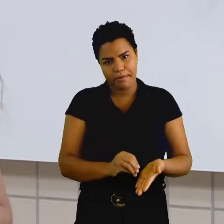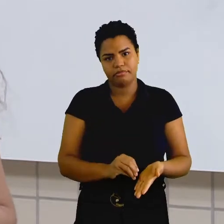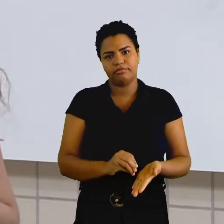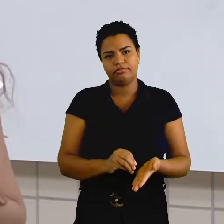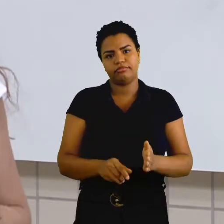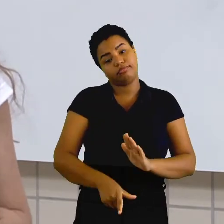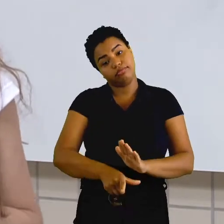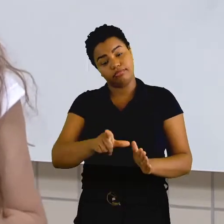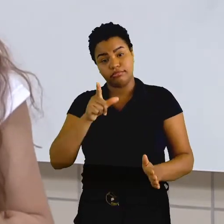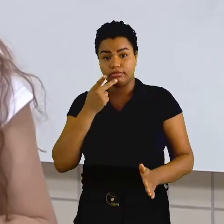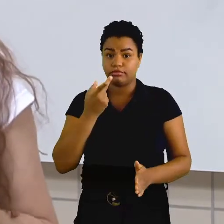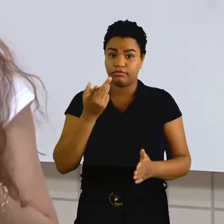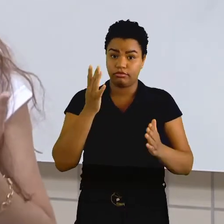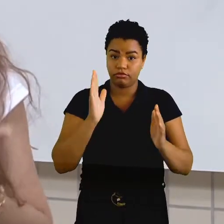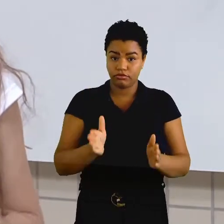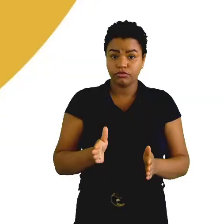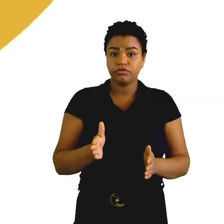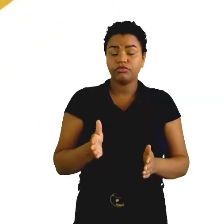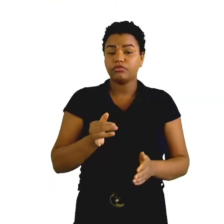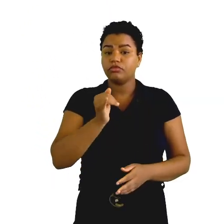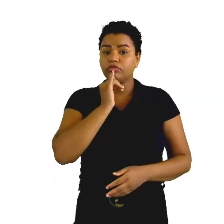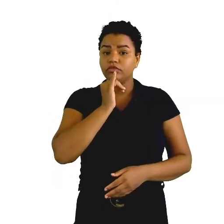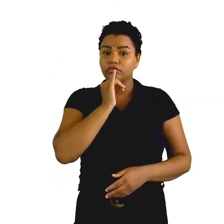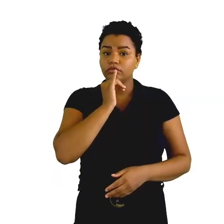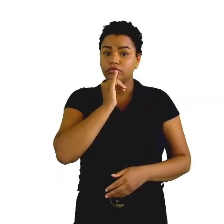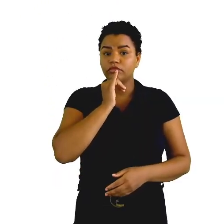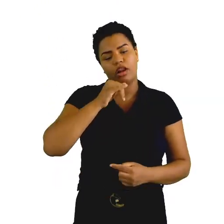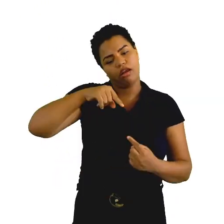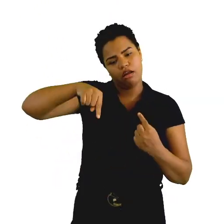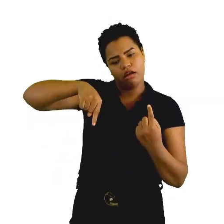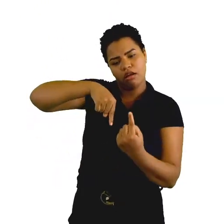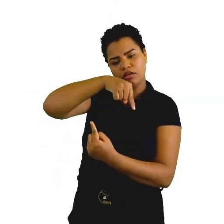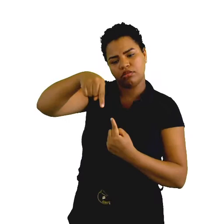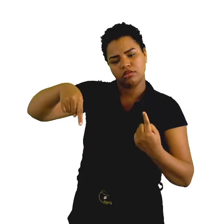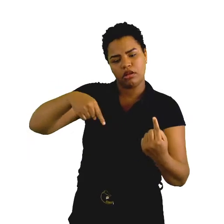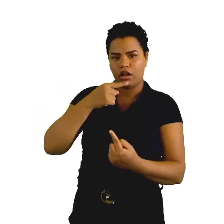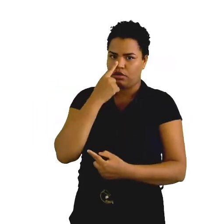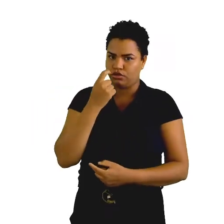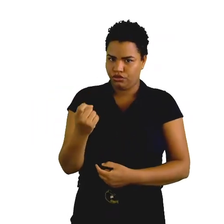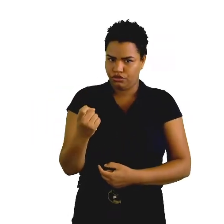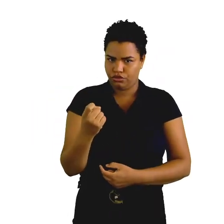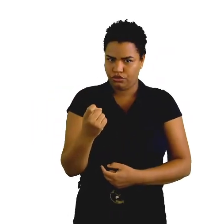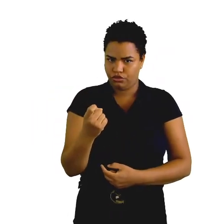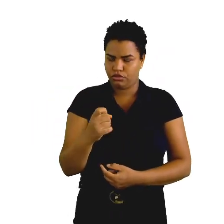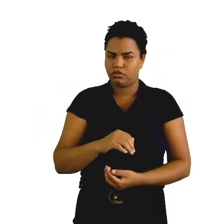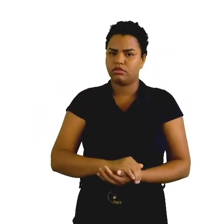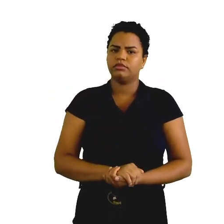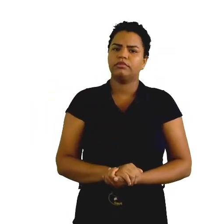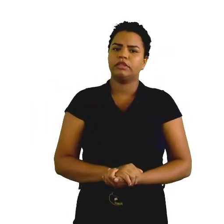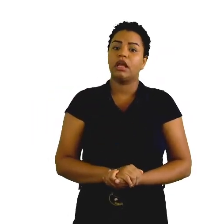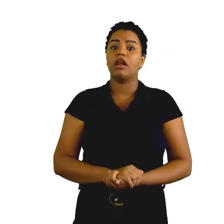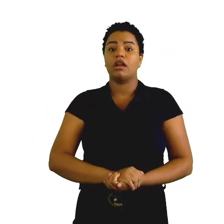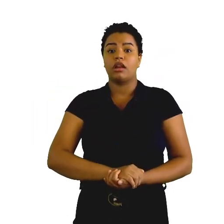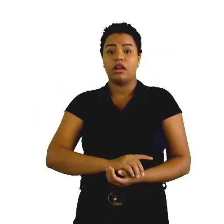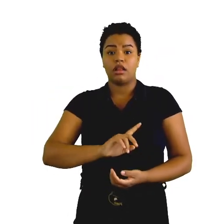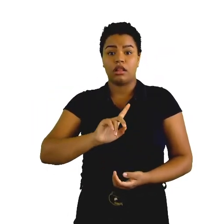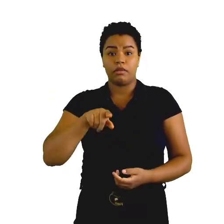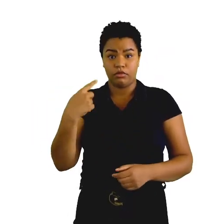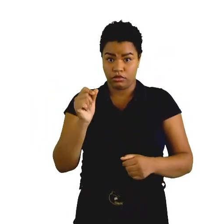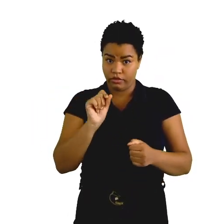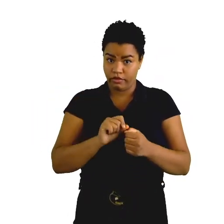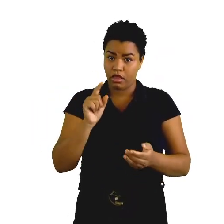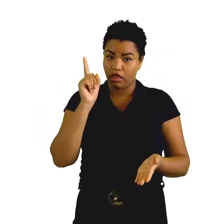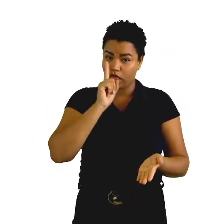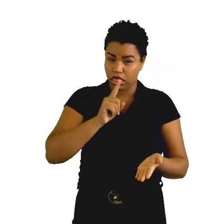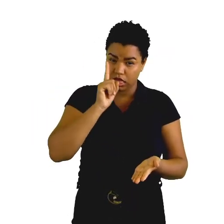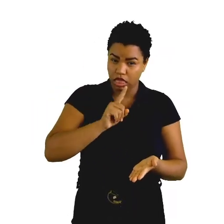nosso caso, no nosso exemplo, a reciclagem do lixo. Depois que você fez esse rascunho, você vai